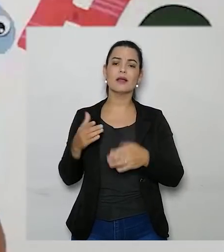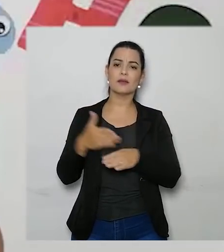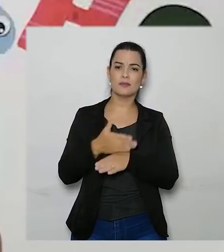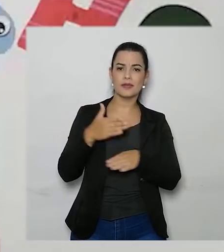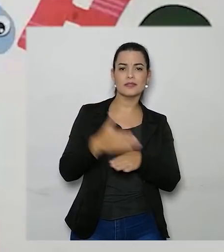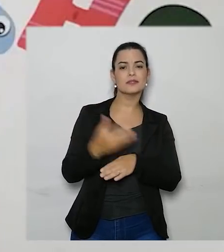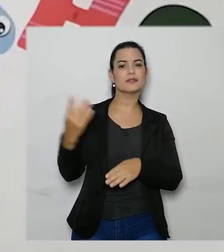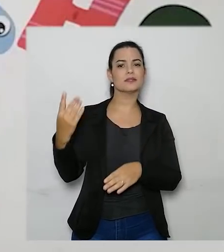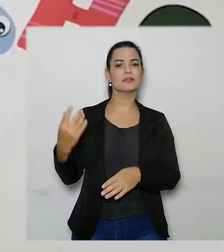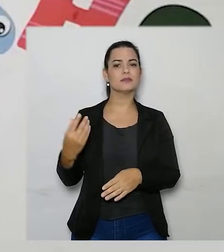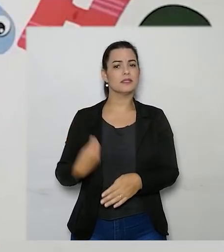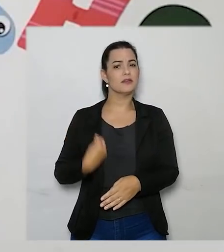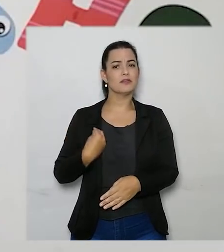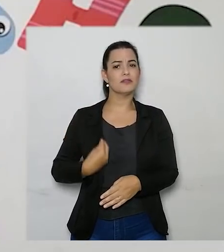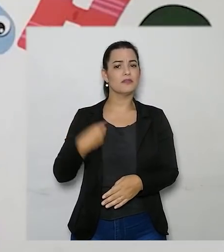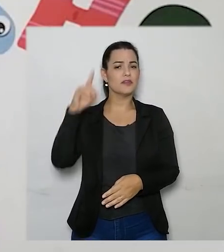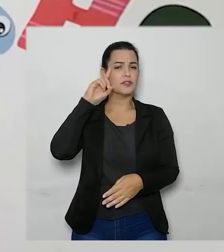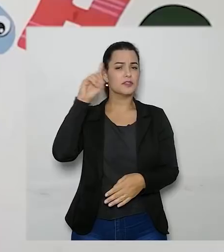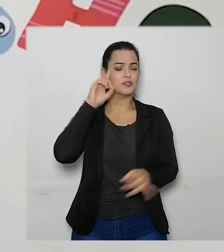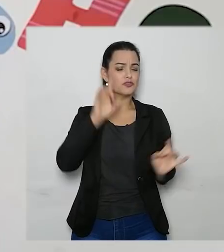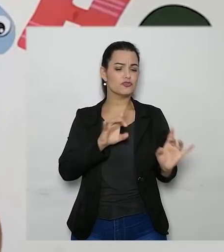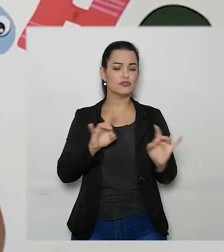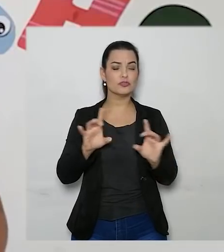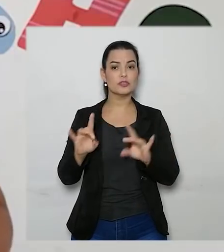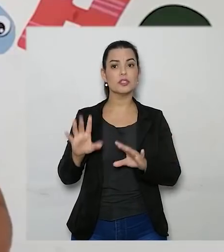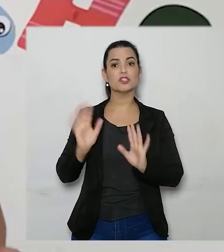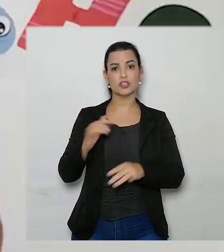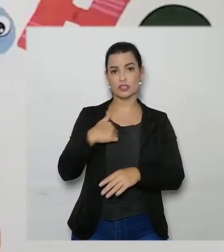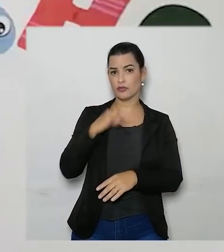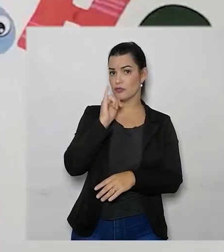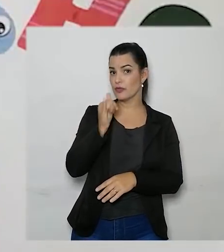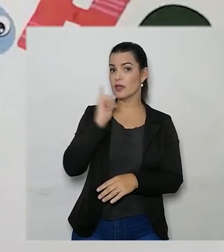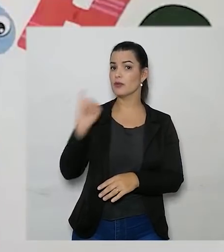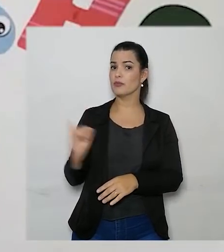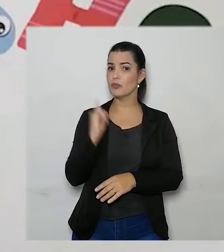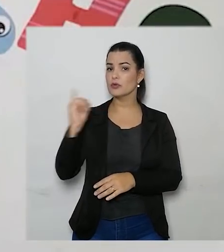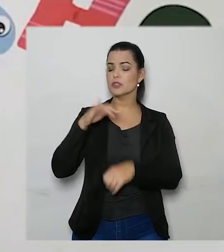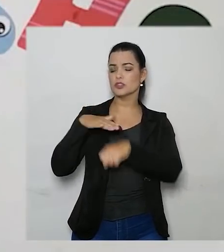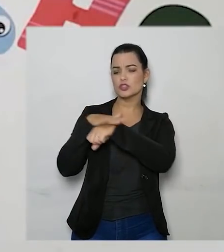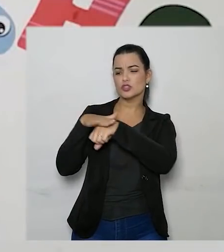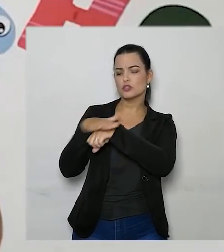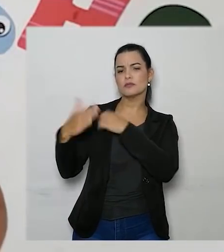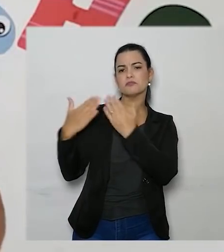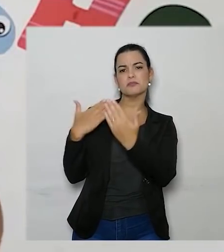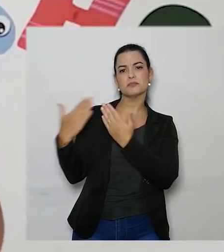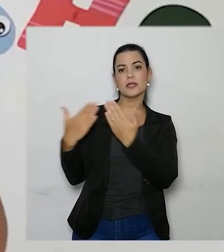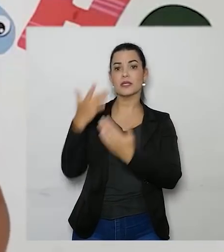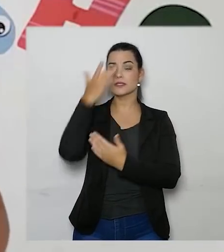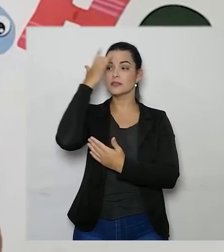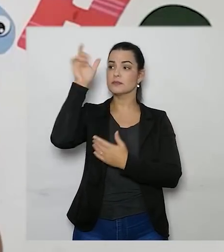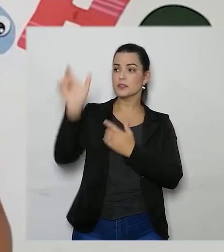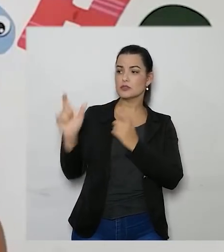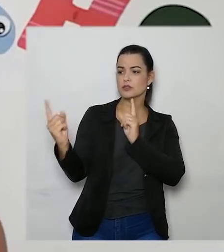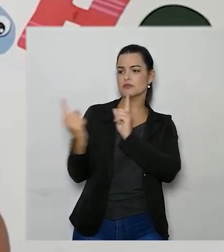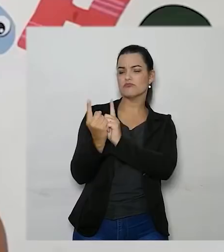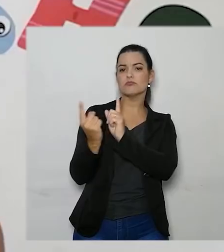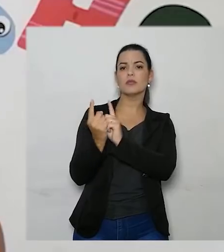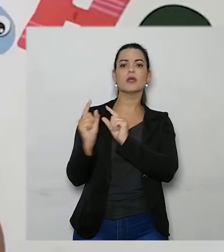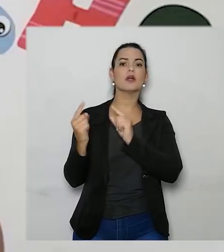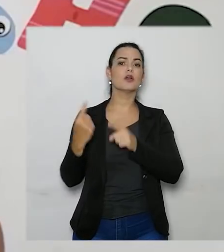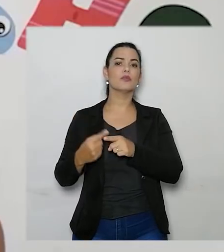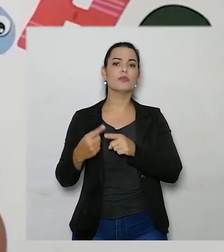para vocês como é importante o diálogo, conversar com as pessoas para resolver